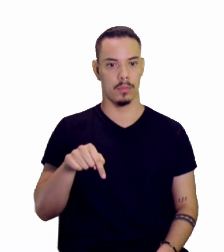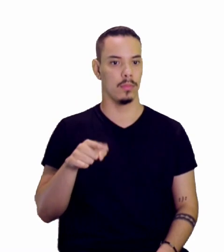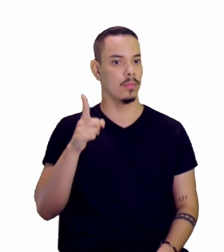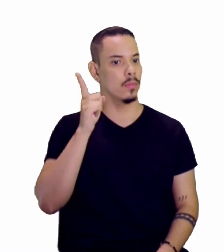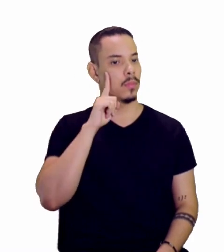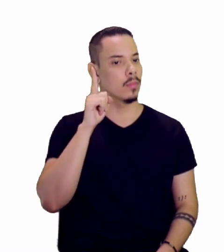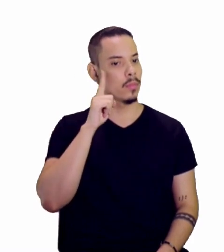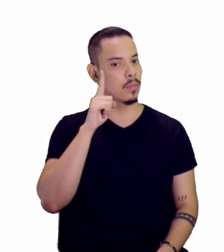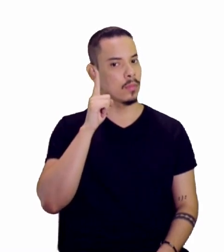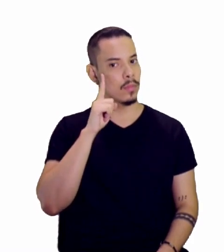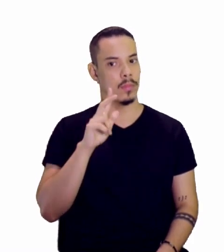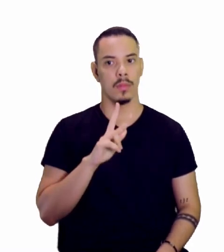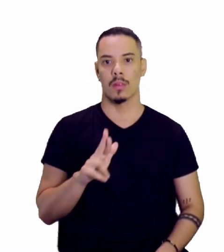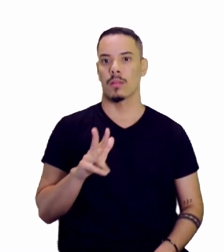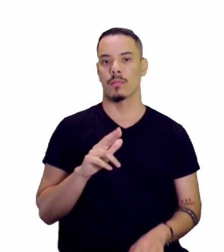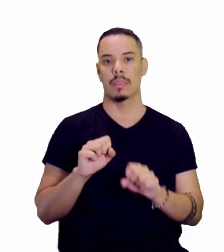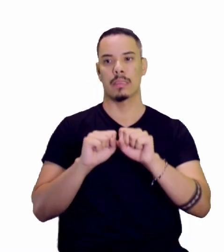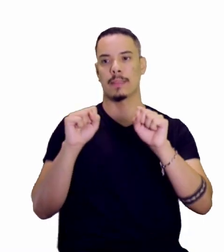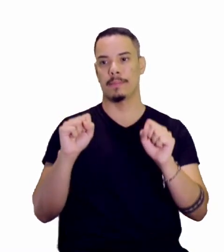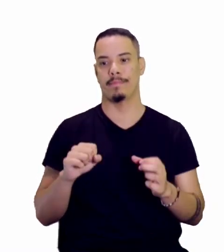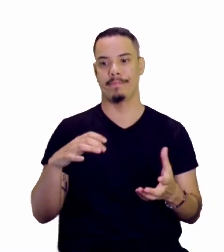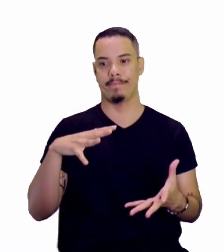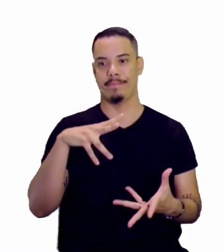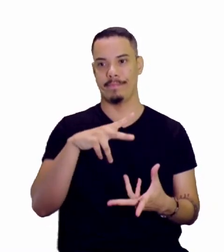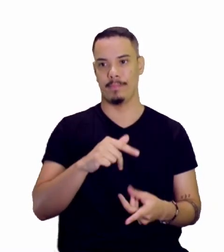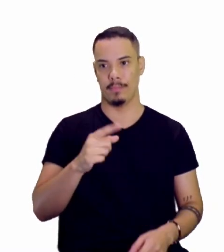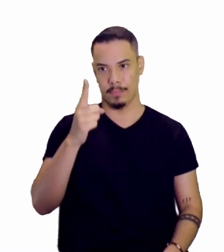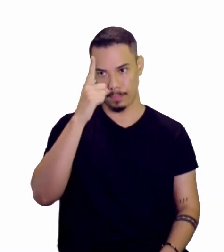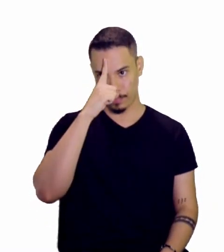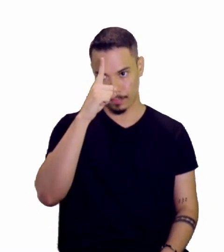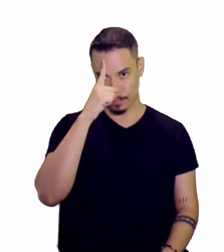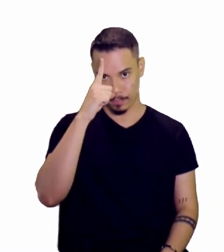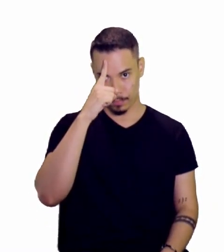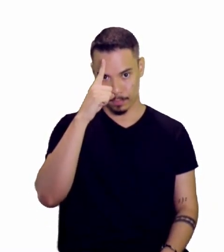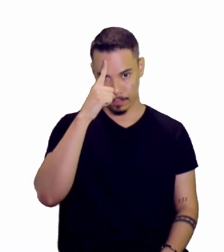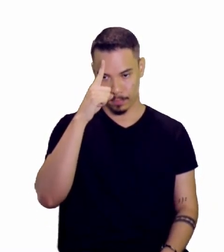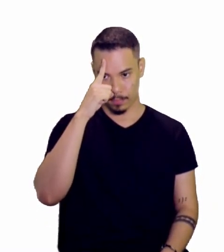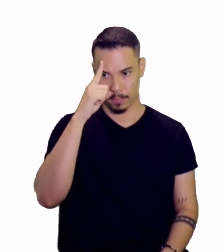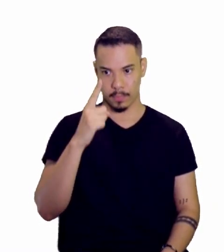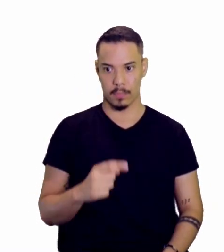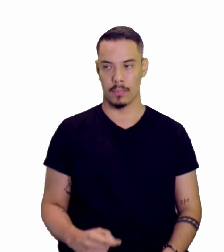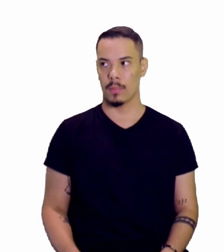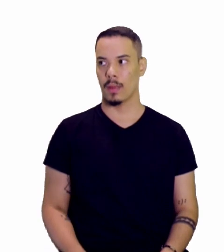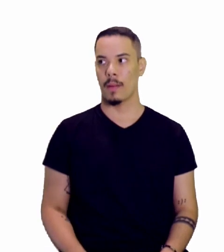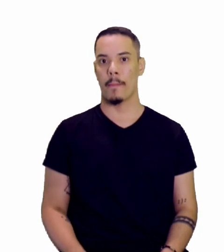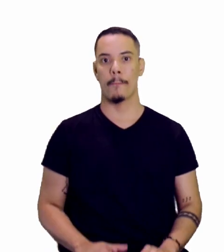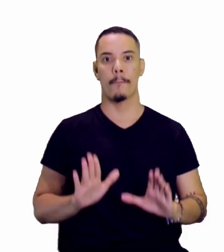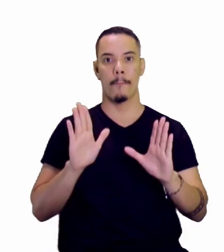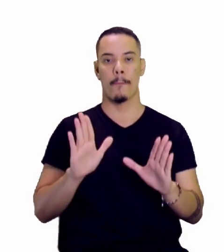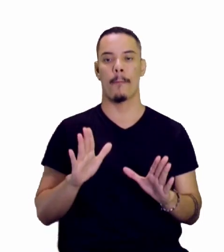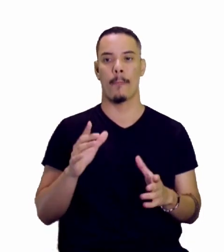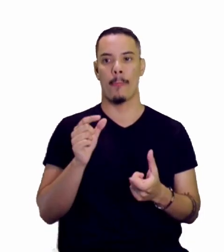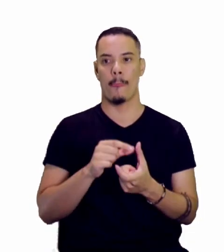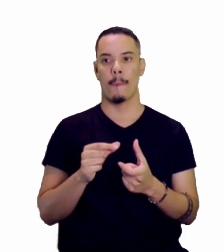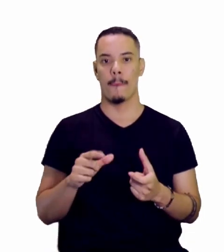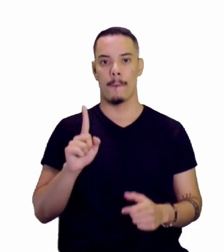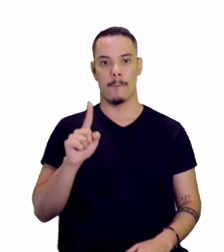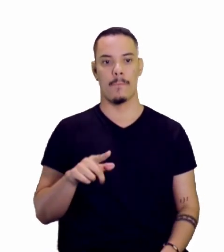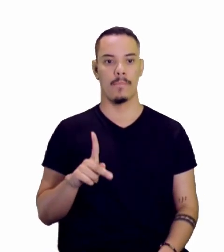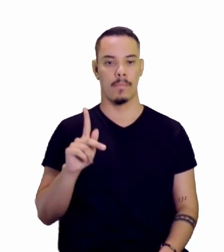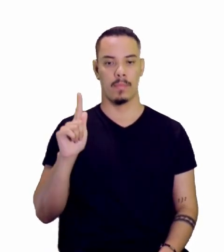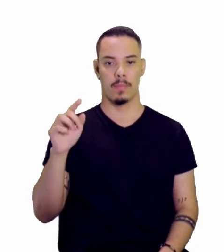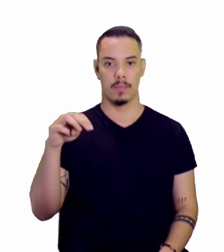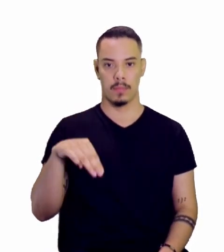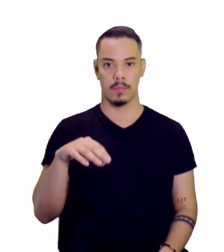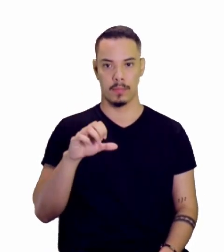Não é do sistema internacional de maneira cotidiana. Isso. Certo? Mas a medida é quilograma metro por segundo ao